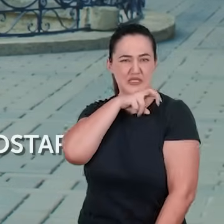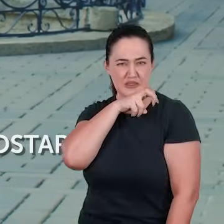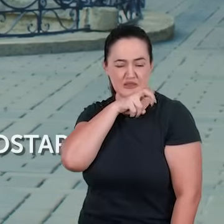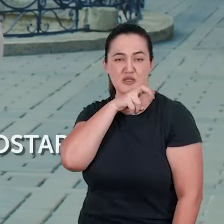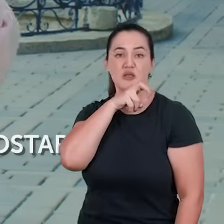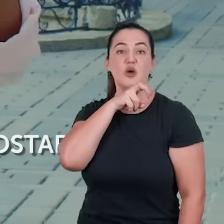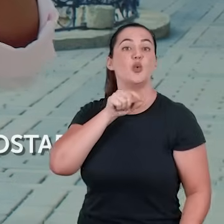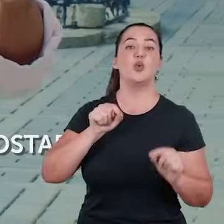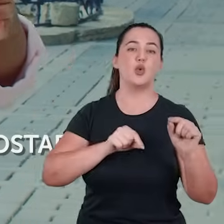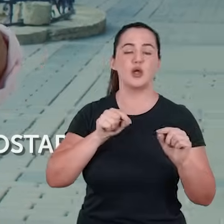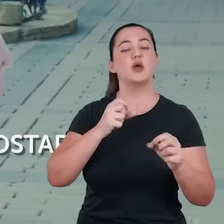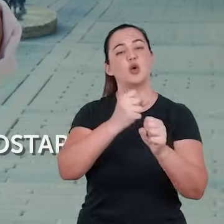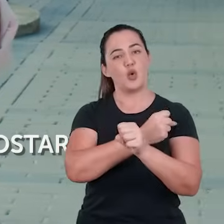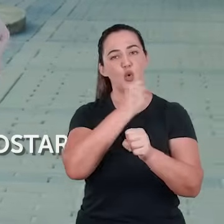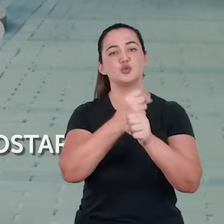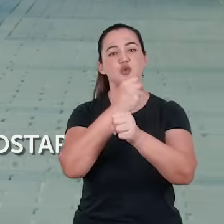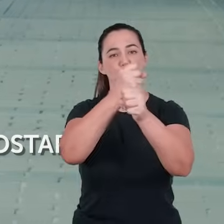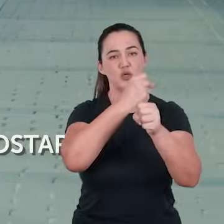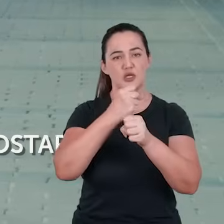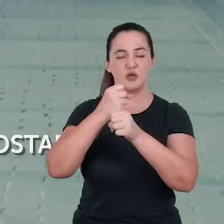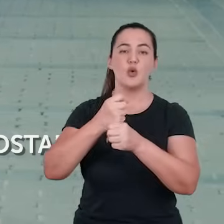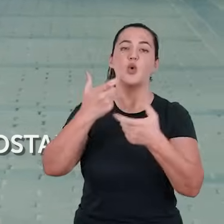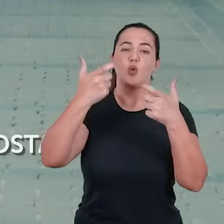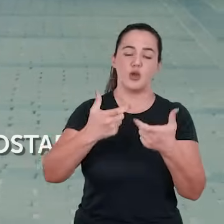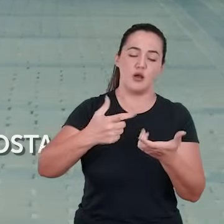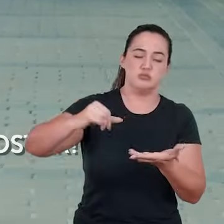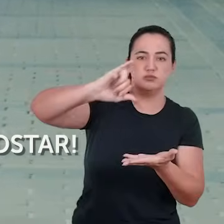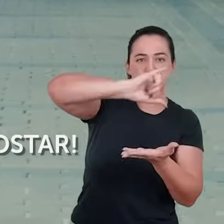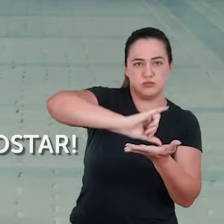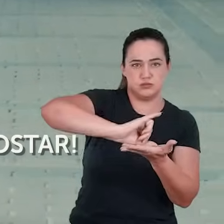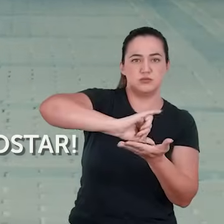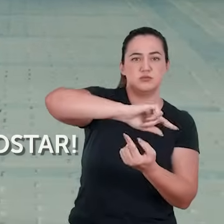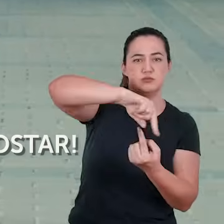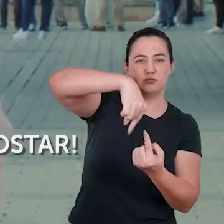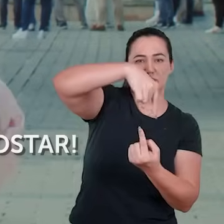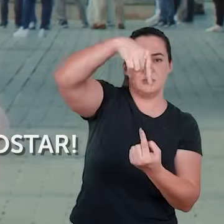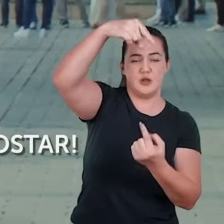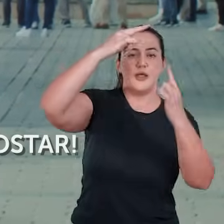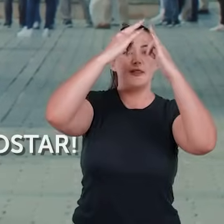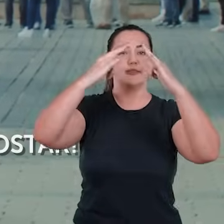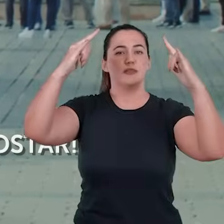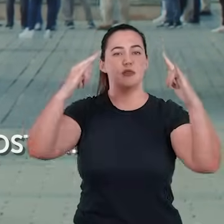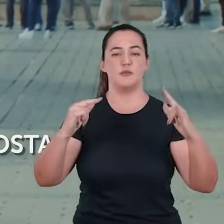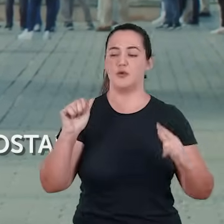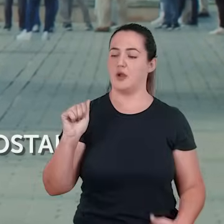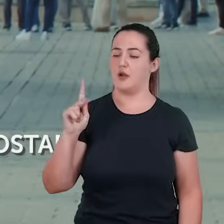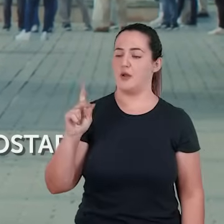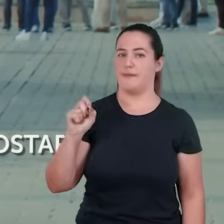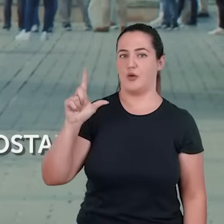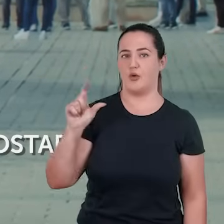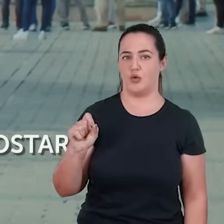3 cabeças, construíram ali, no oráculo de Delfos, o grande templo de Apolo. E, originalmente,